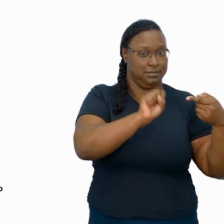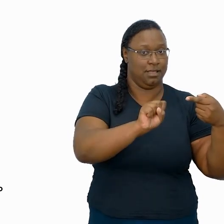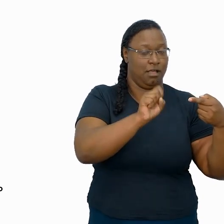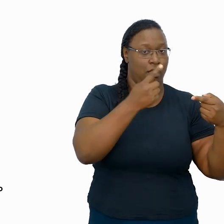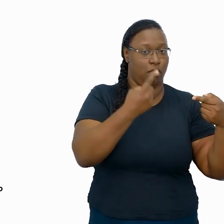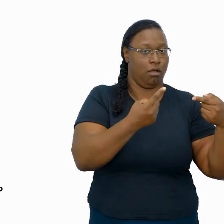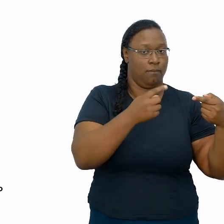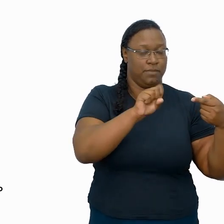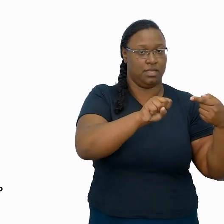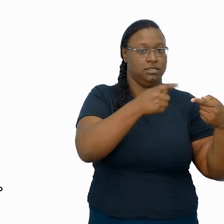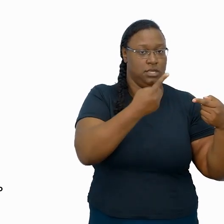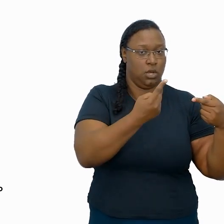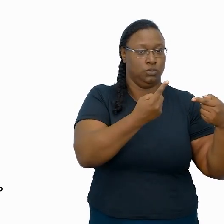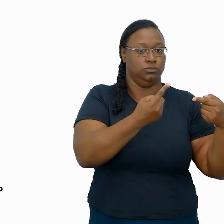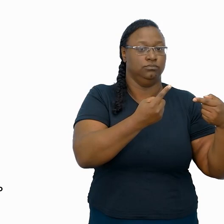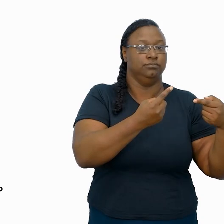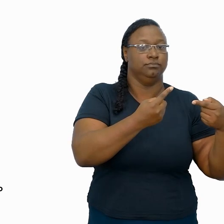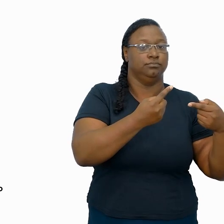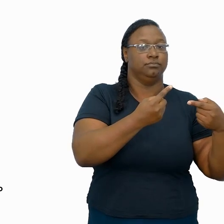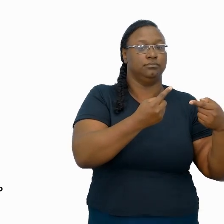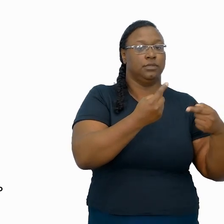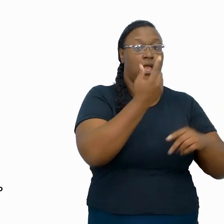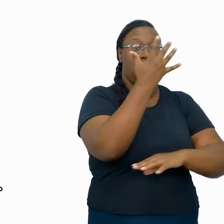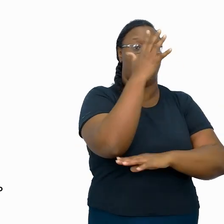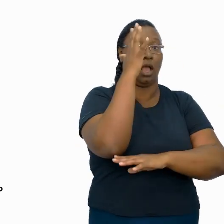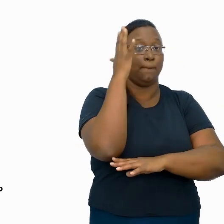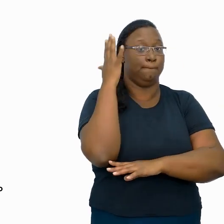da ciência. A sequência 2,